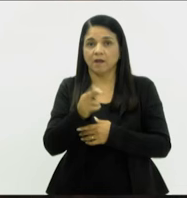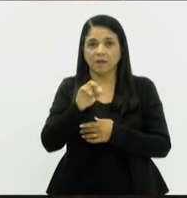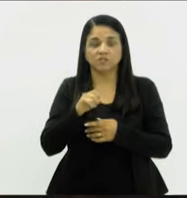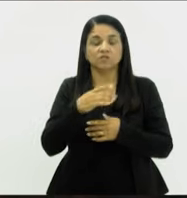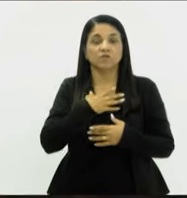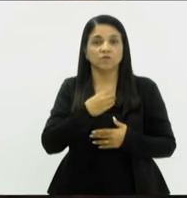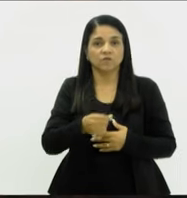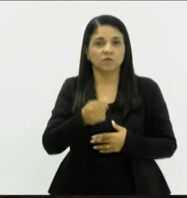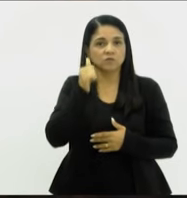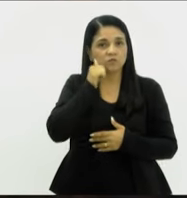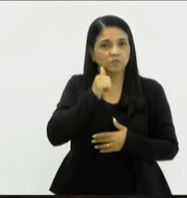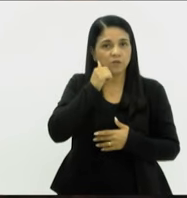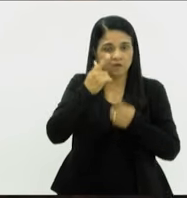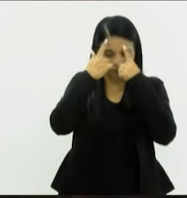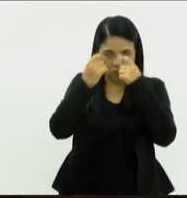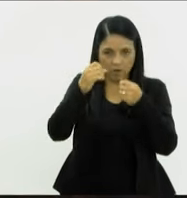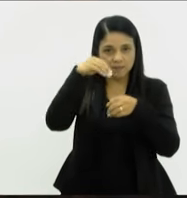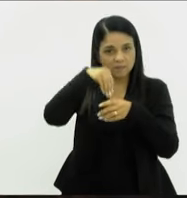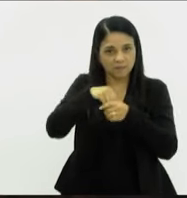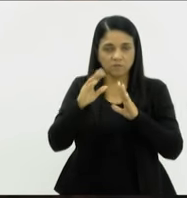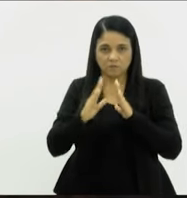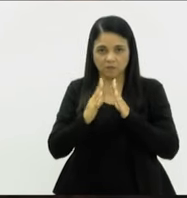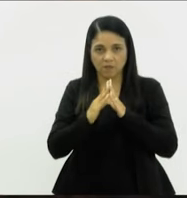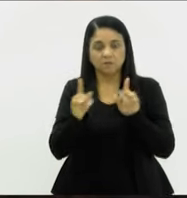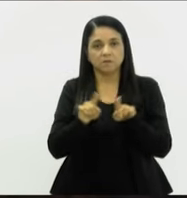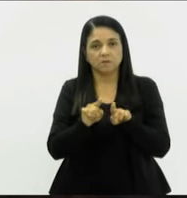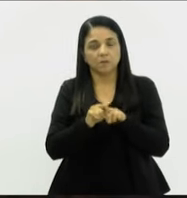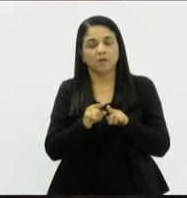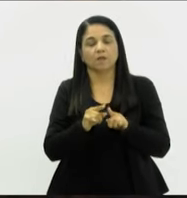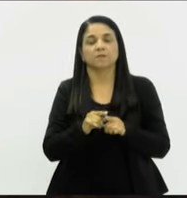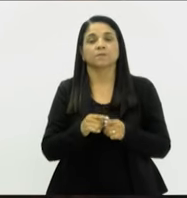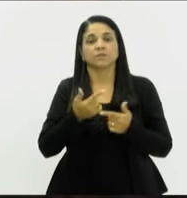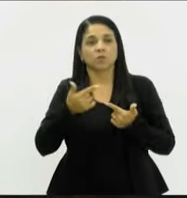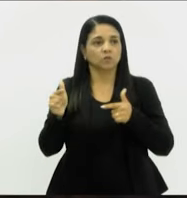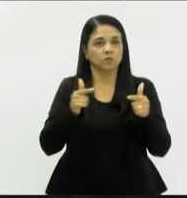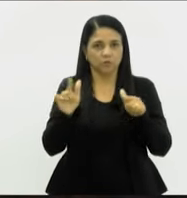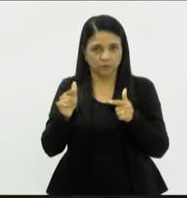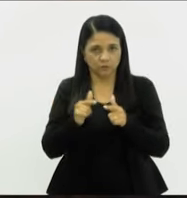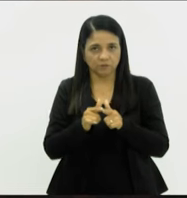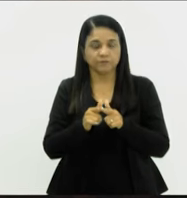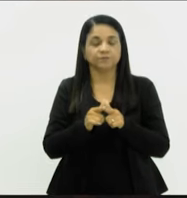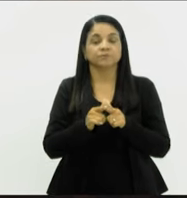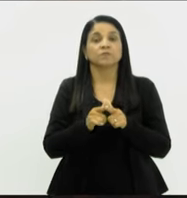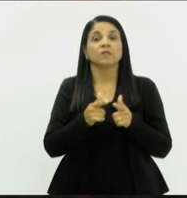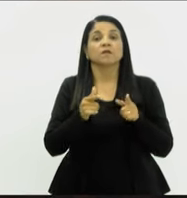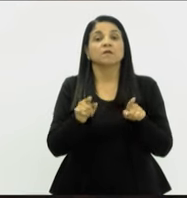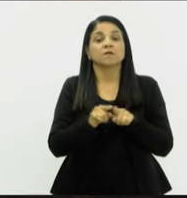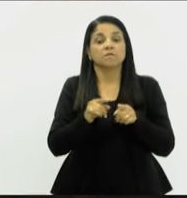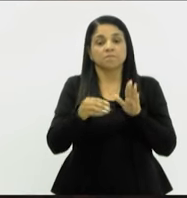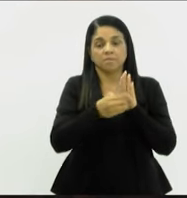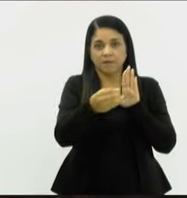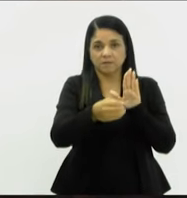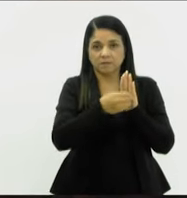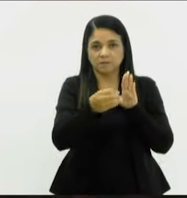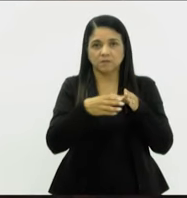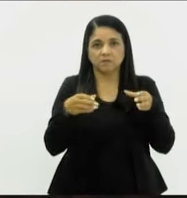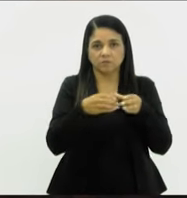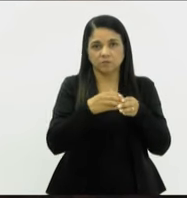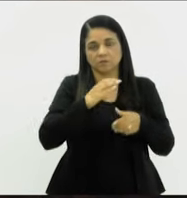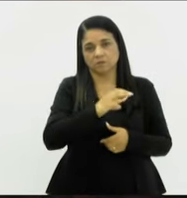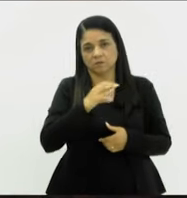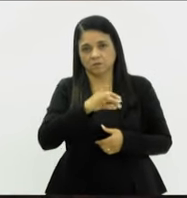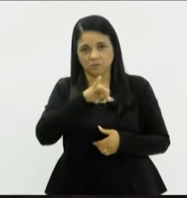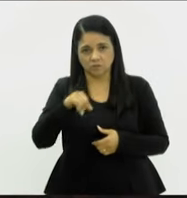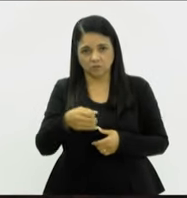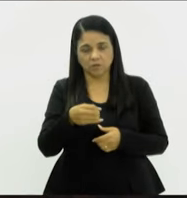mulheres vítimas de violência doméstica e da outras providências. Pendendo de pareceres das comissões de Constituição e